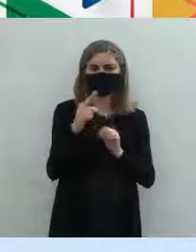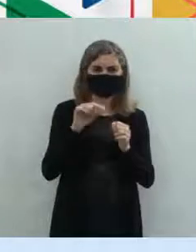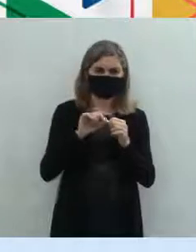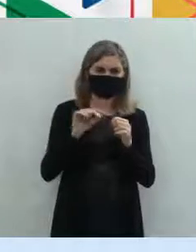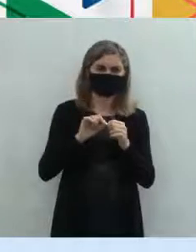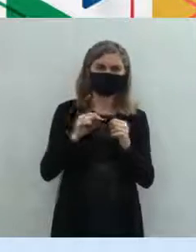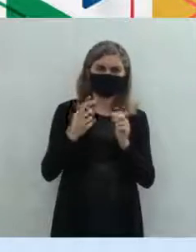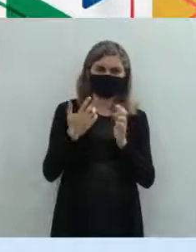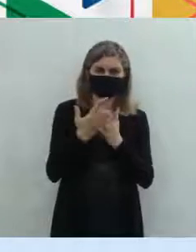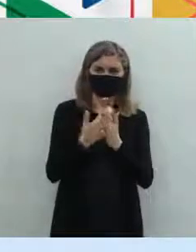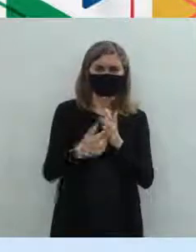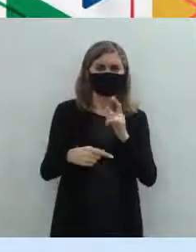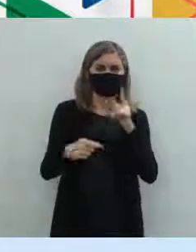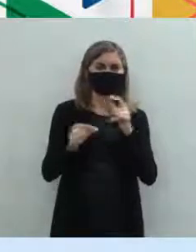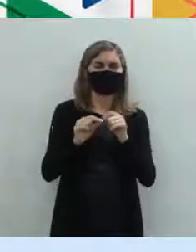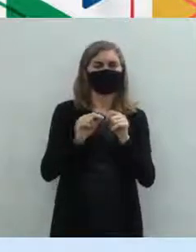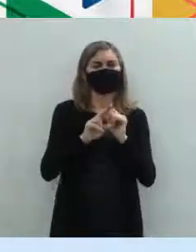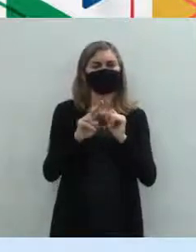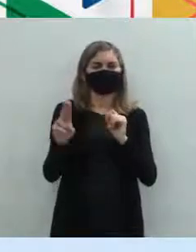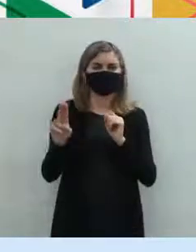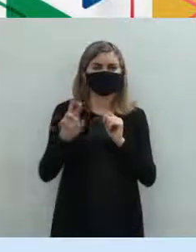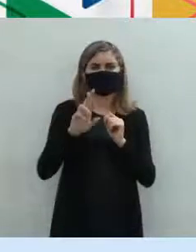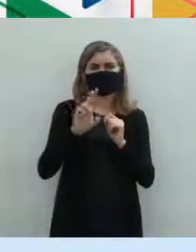essa obra, né, e chama-se